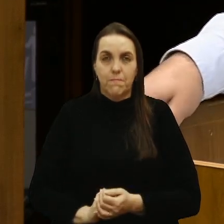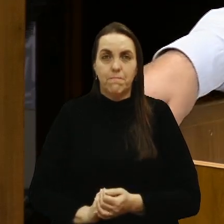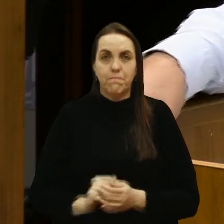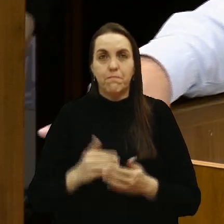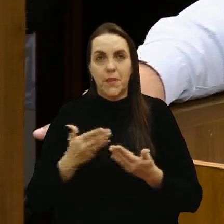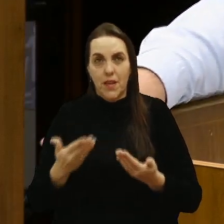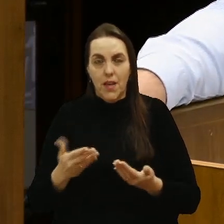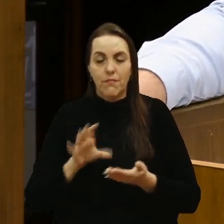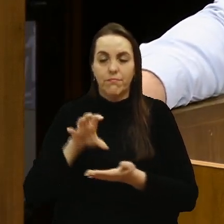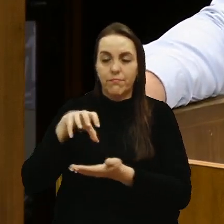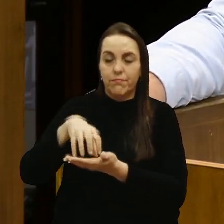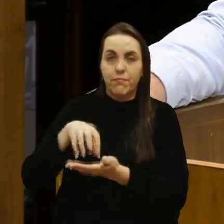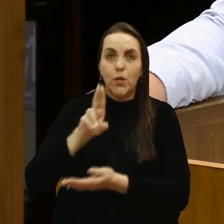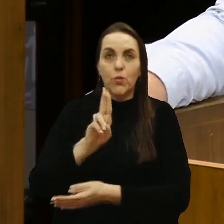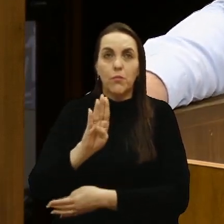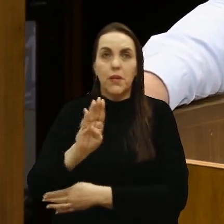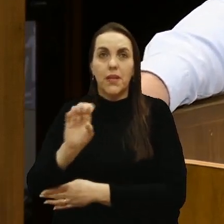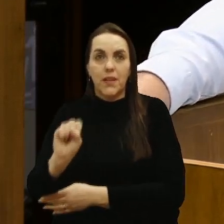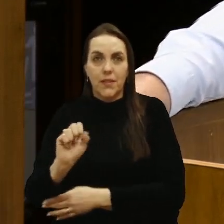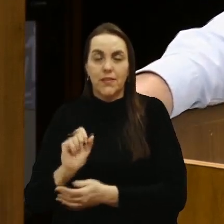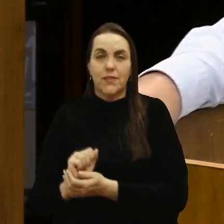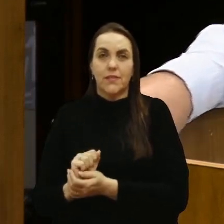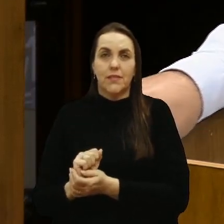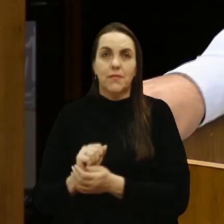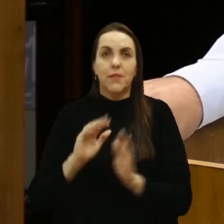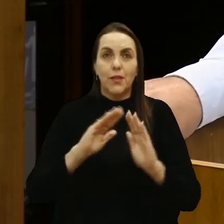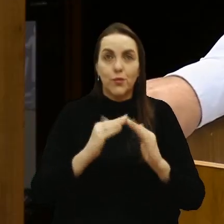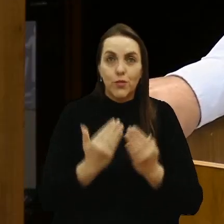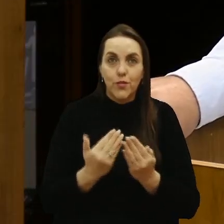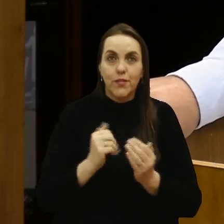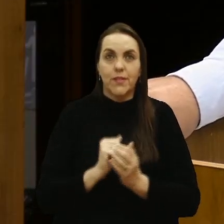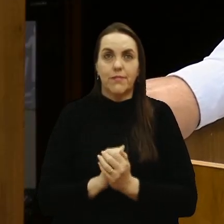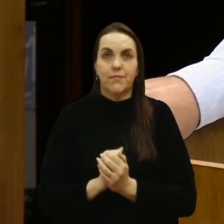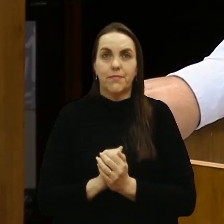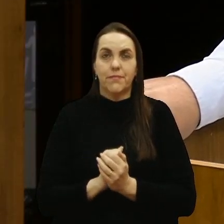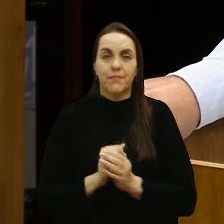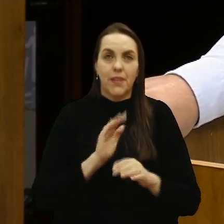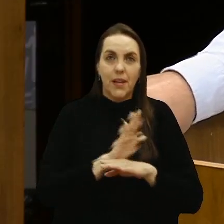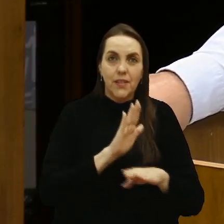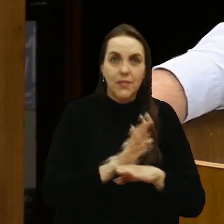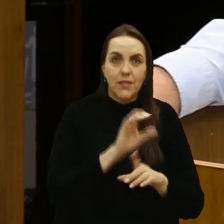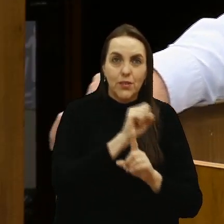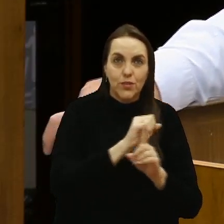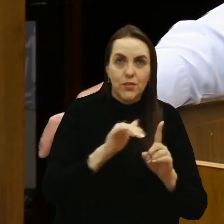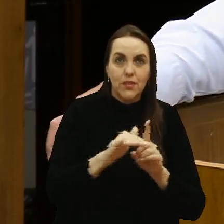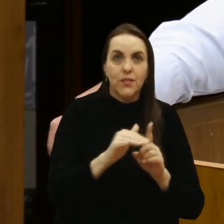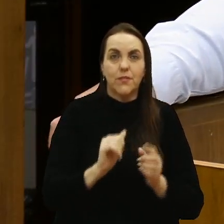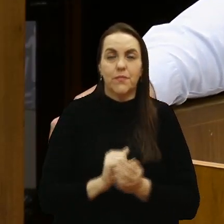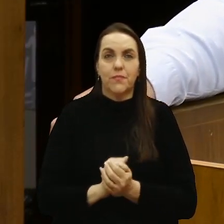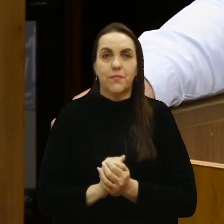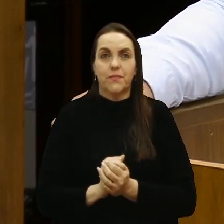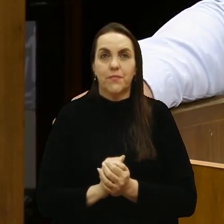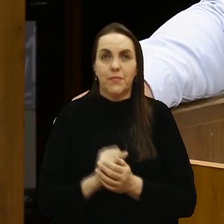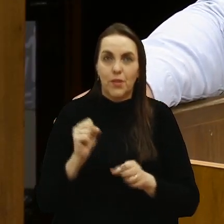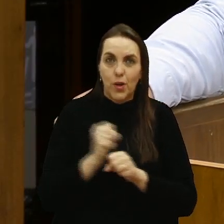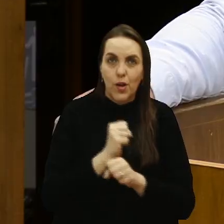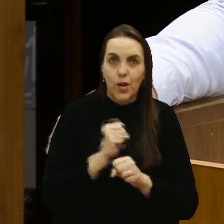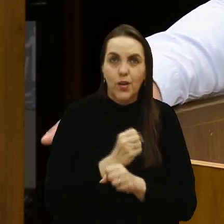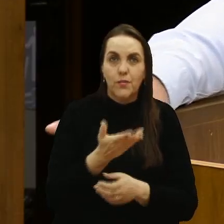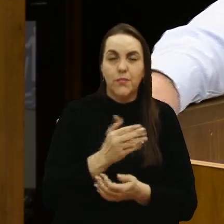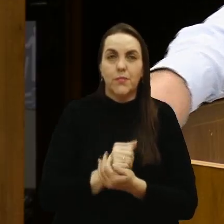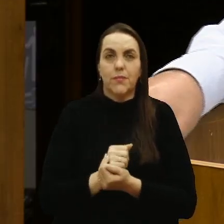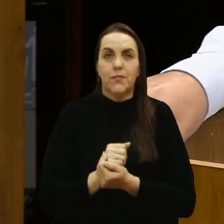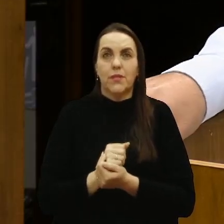na unidade básica de saúde, na escola, na assistência social, nas obras,